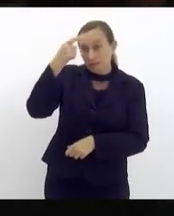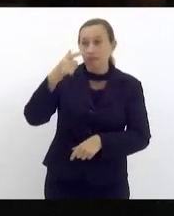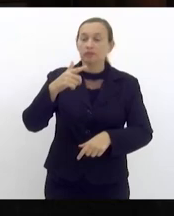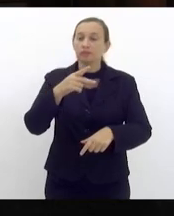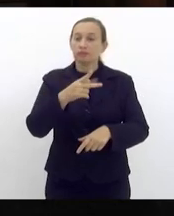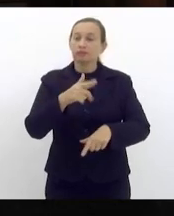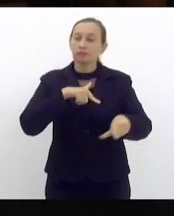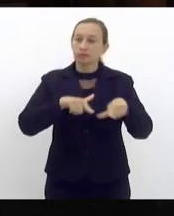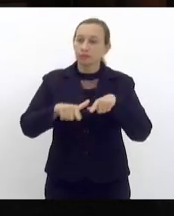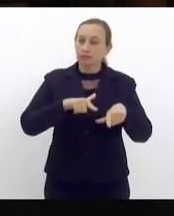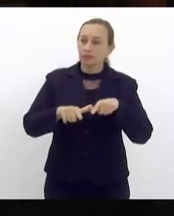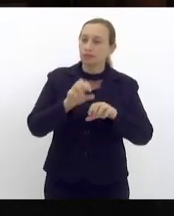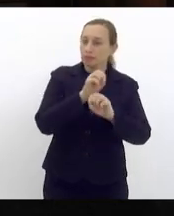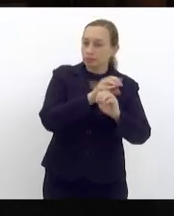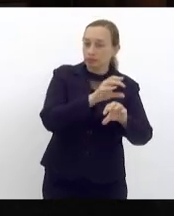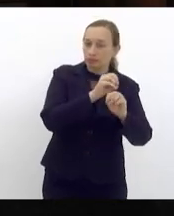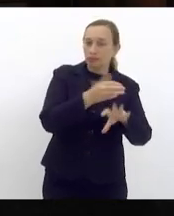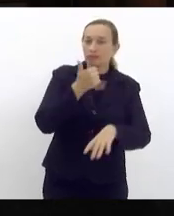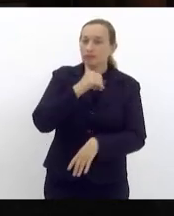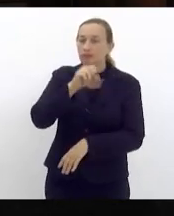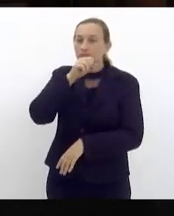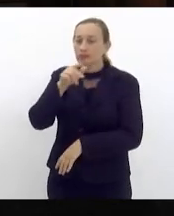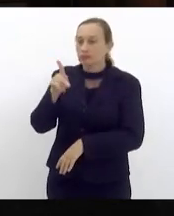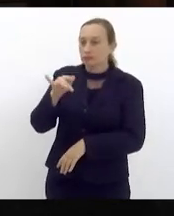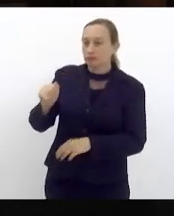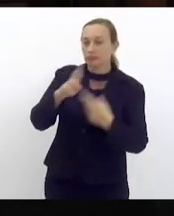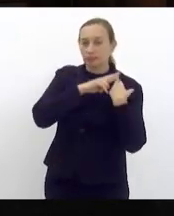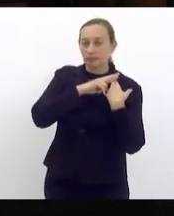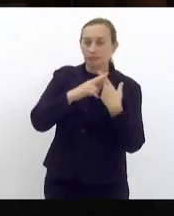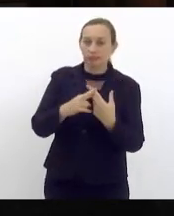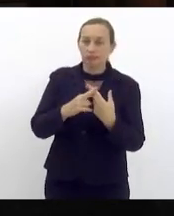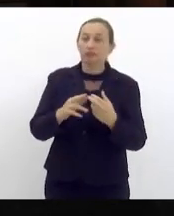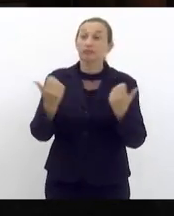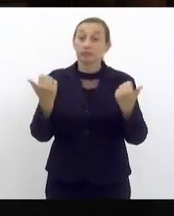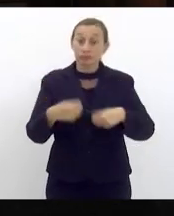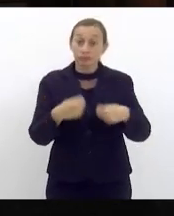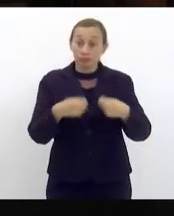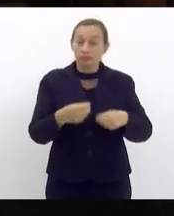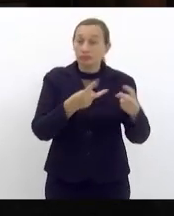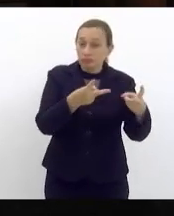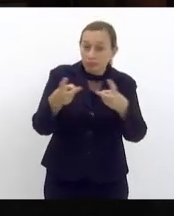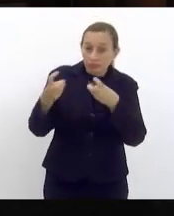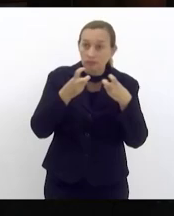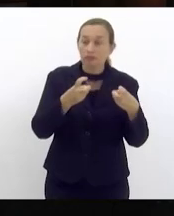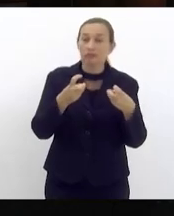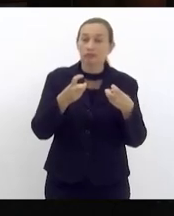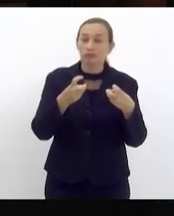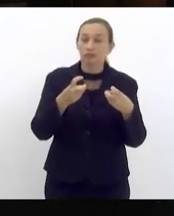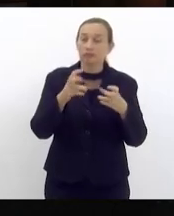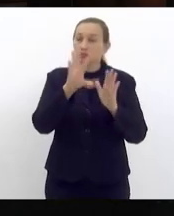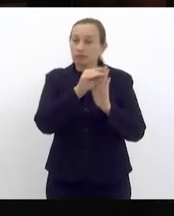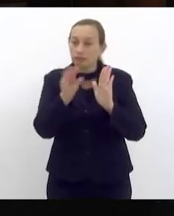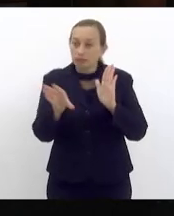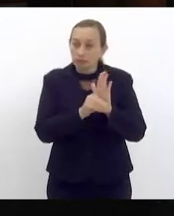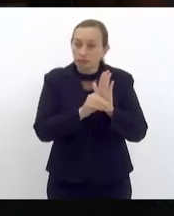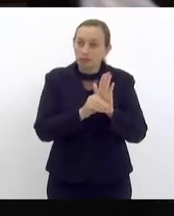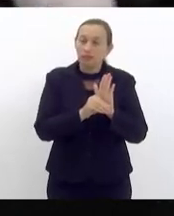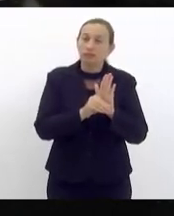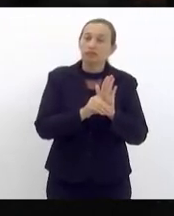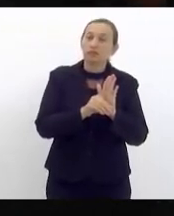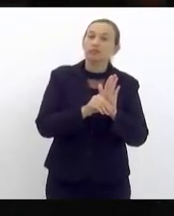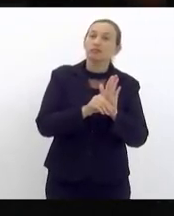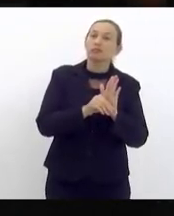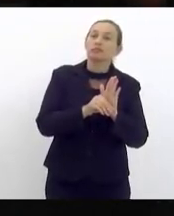Trabalhadores mães paz e responsáveis é preciso observar o conteúdo digital que as